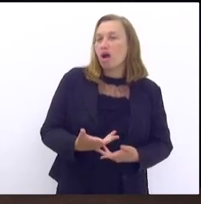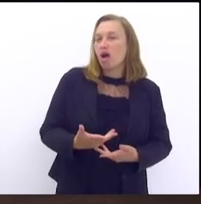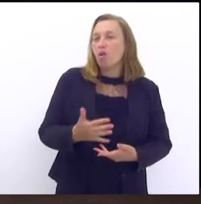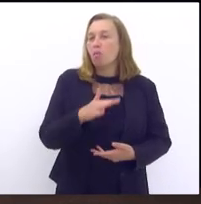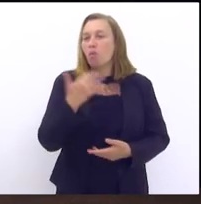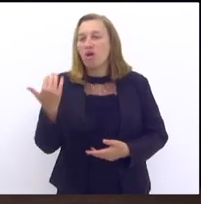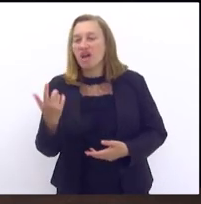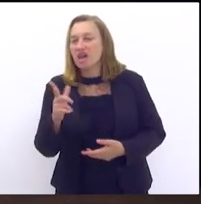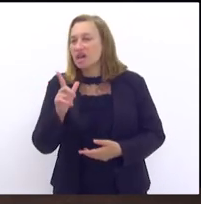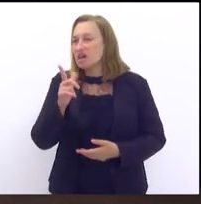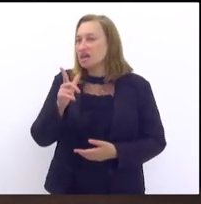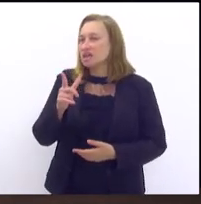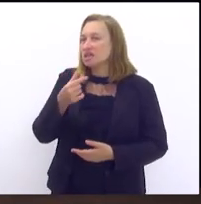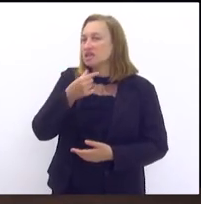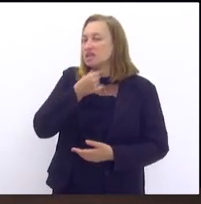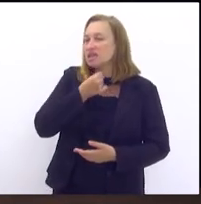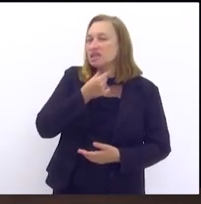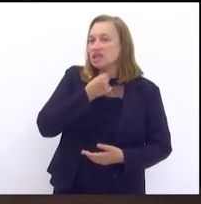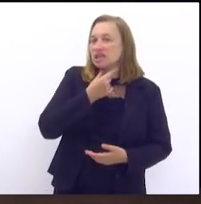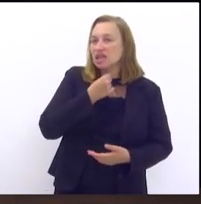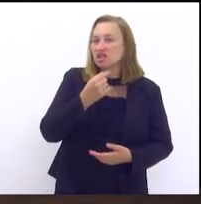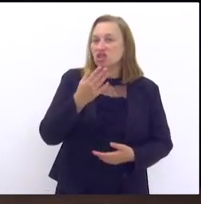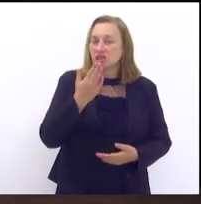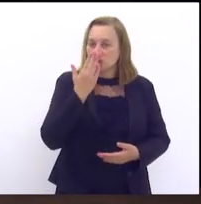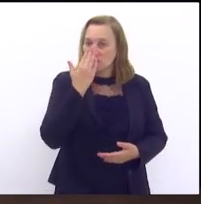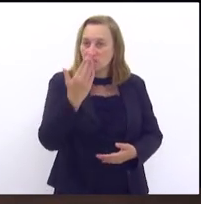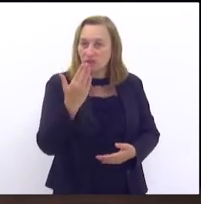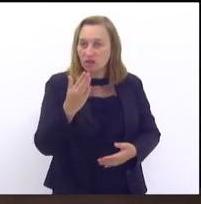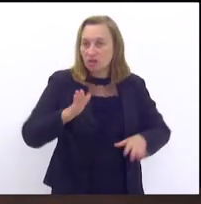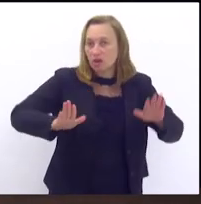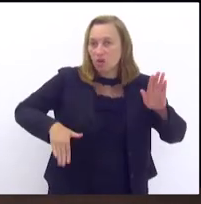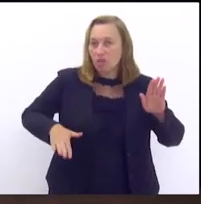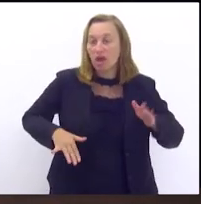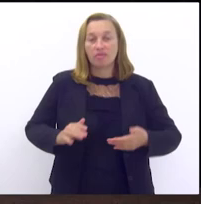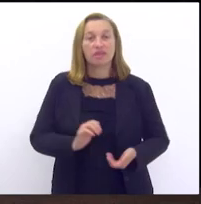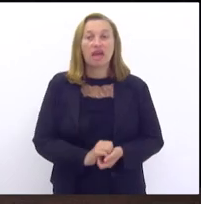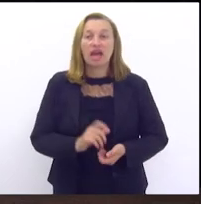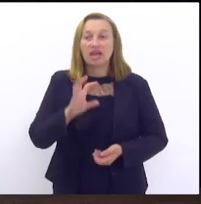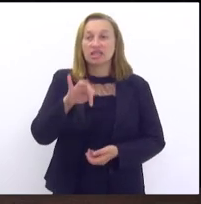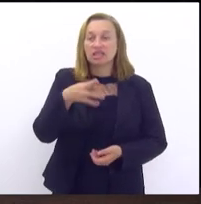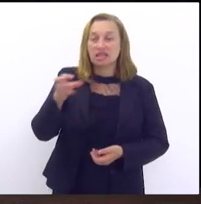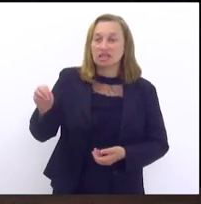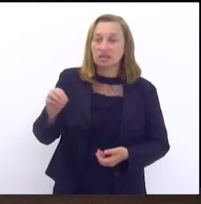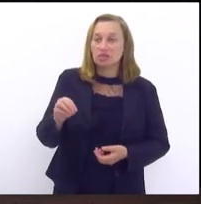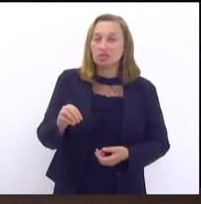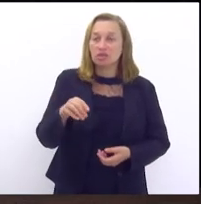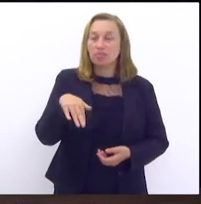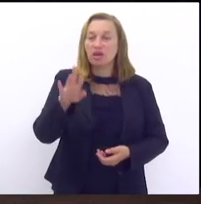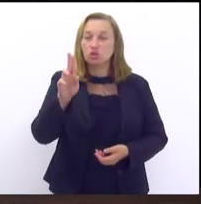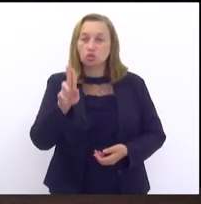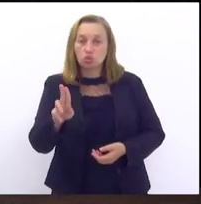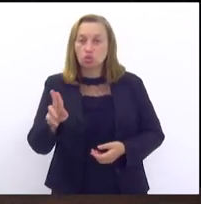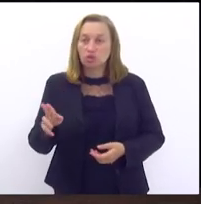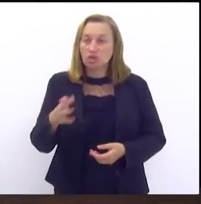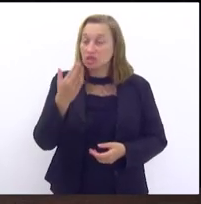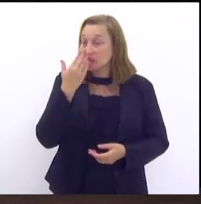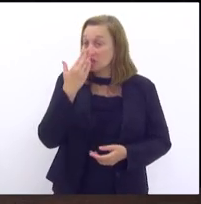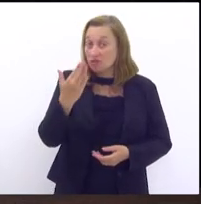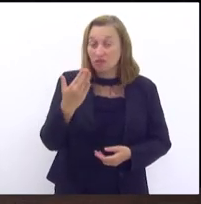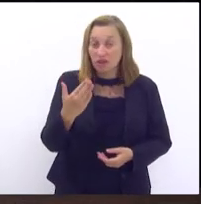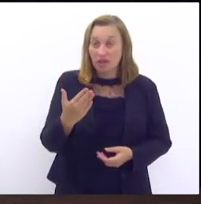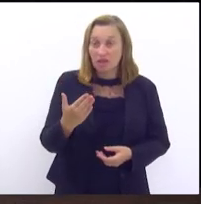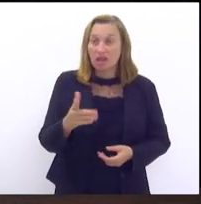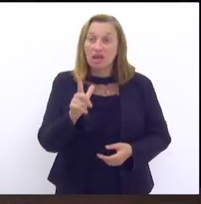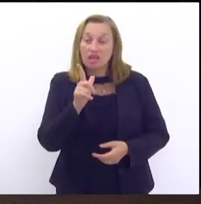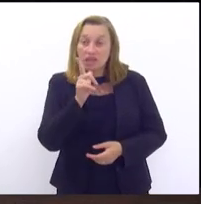no 32, no 40. A estação do Guandu está ali do lado. Tem água para tudo quanto é área da cidade, principalmente para os